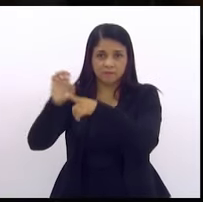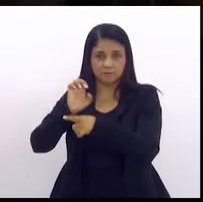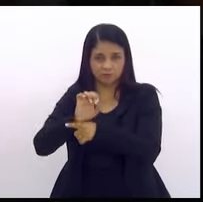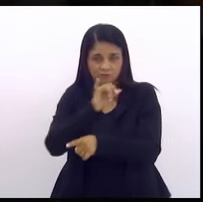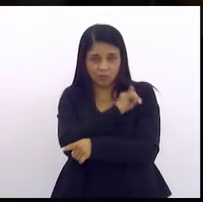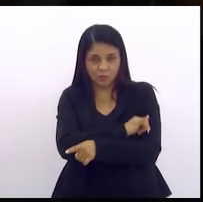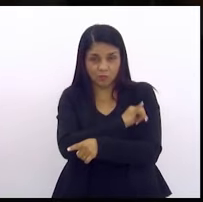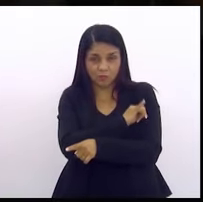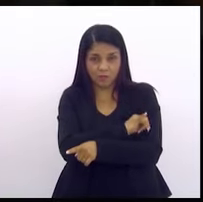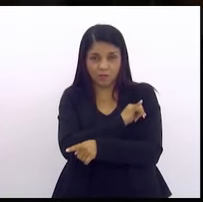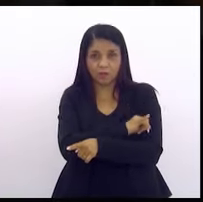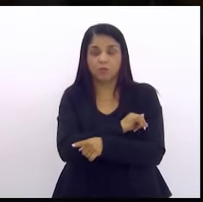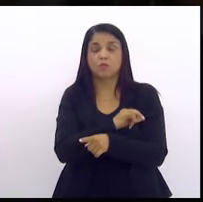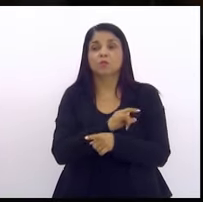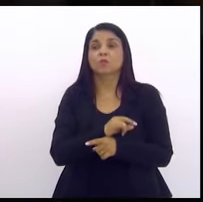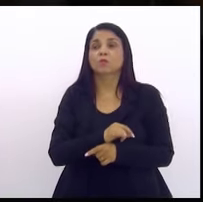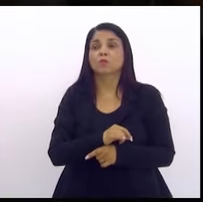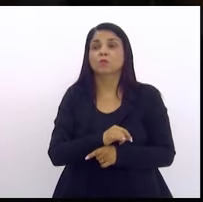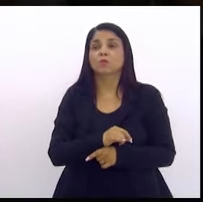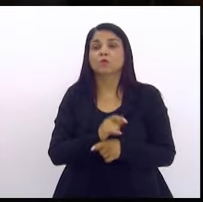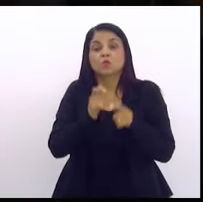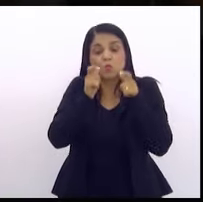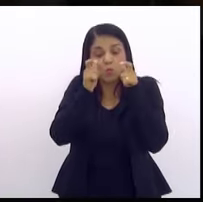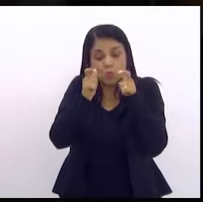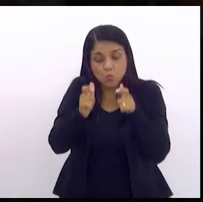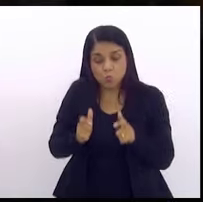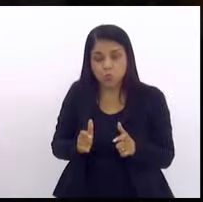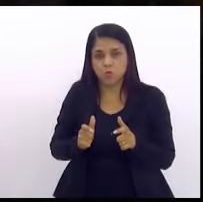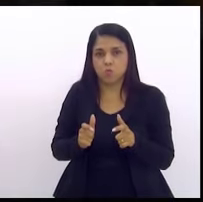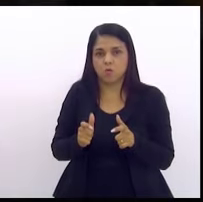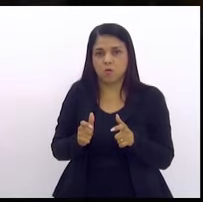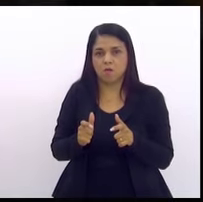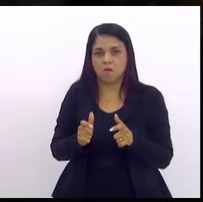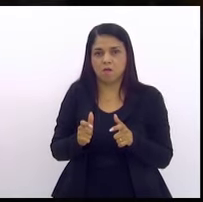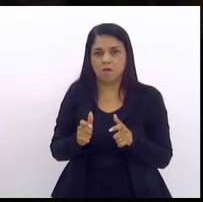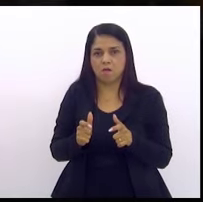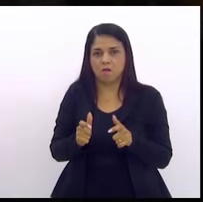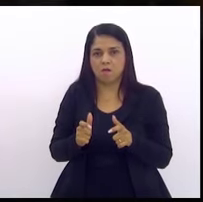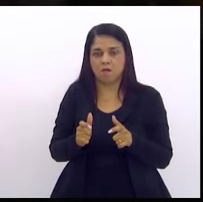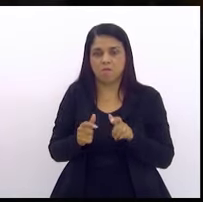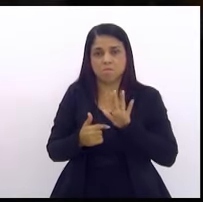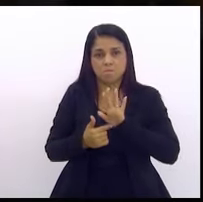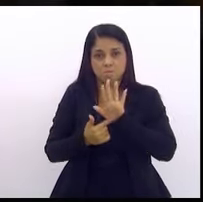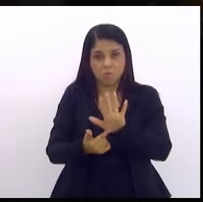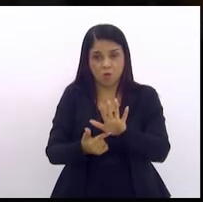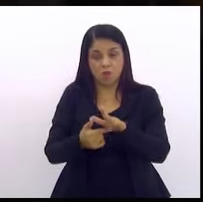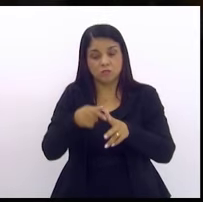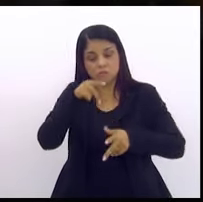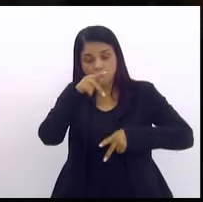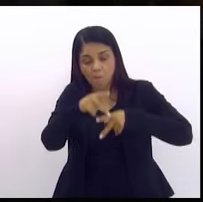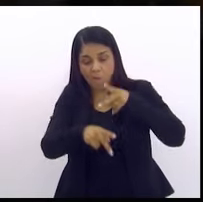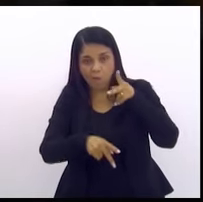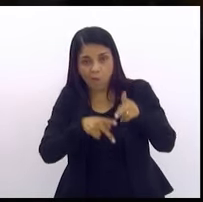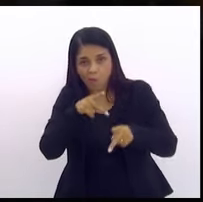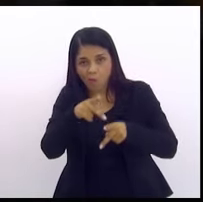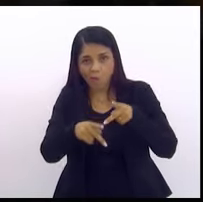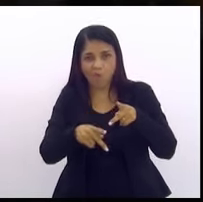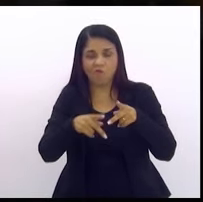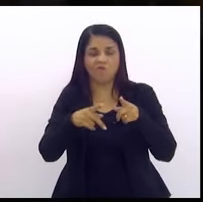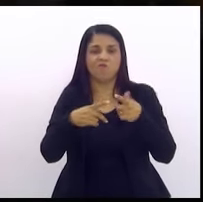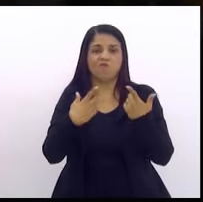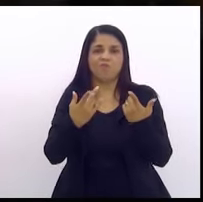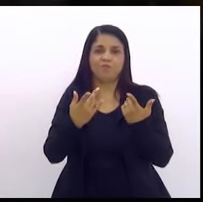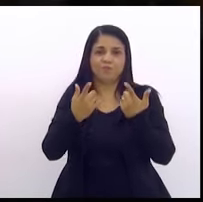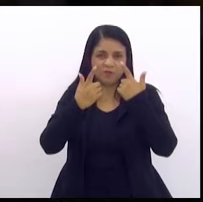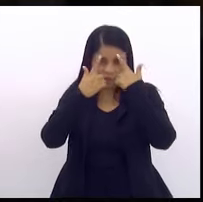Rio de Janeiro, colocando lugares onde o nosso povo, que veio